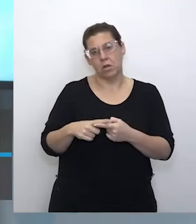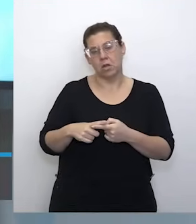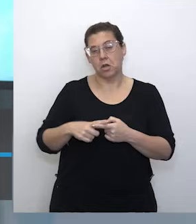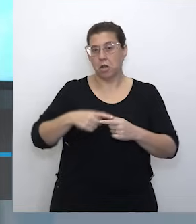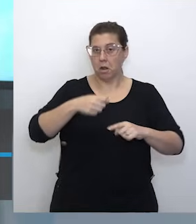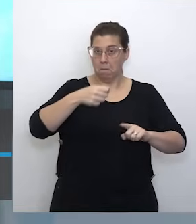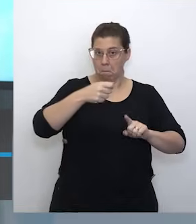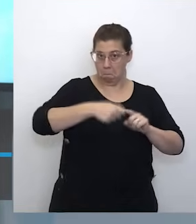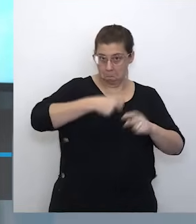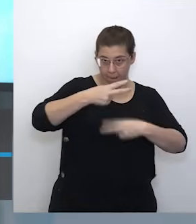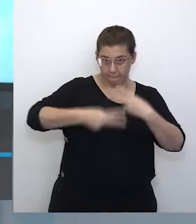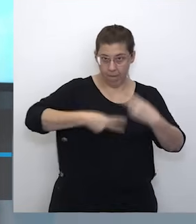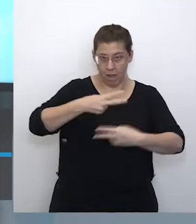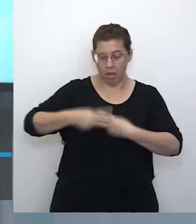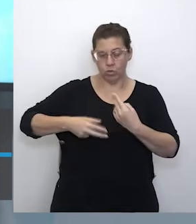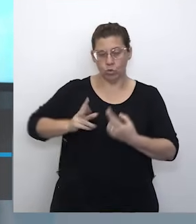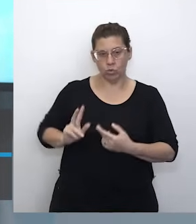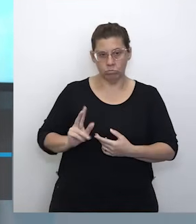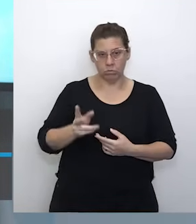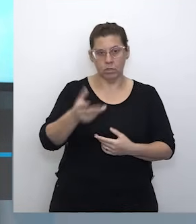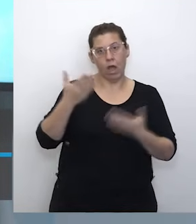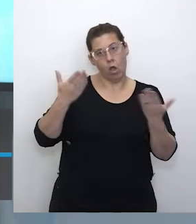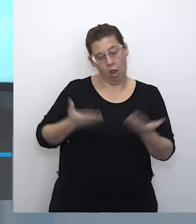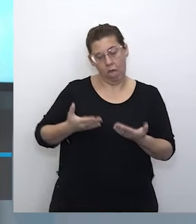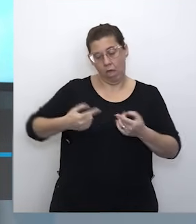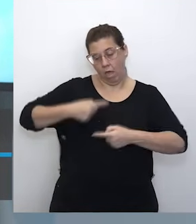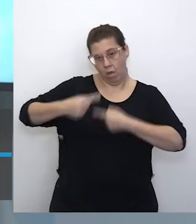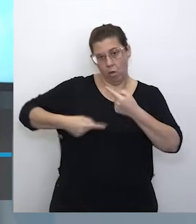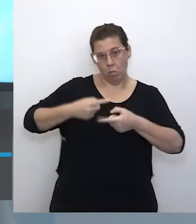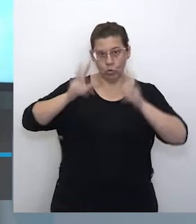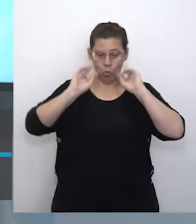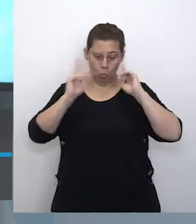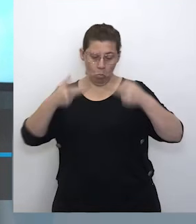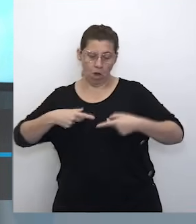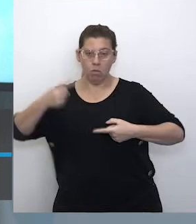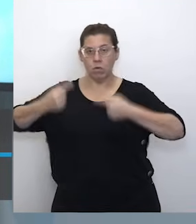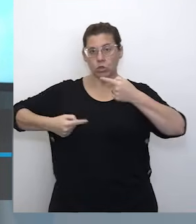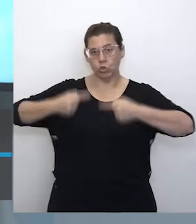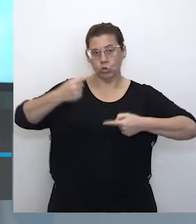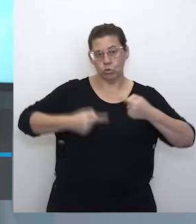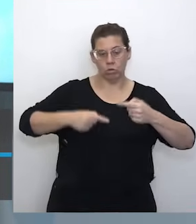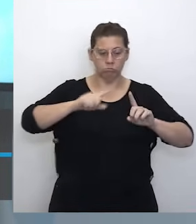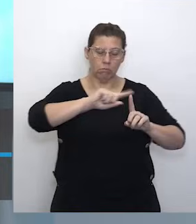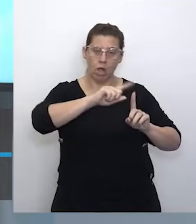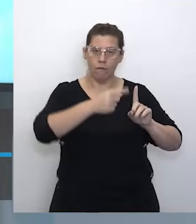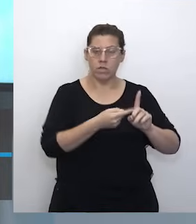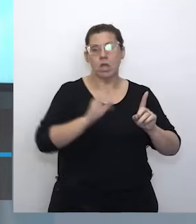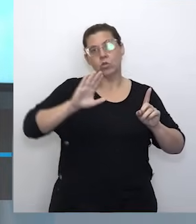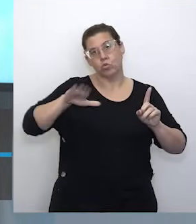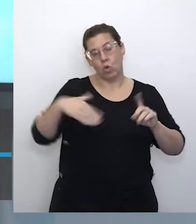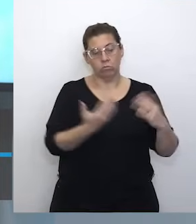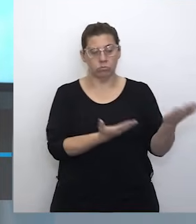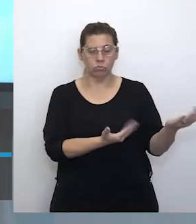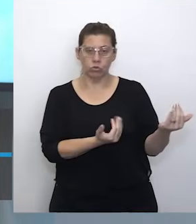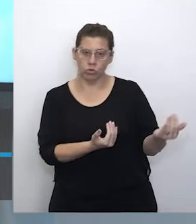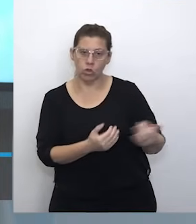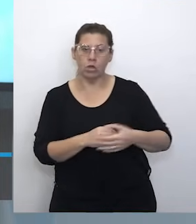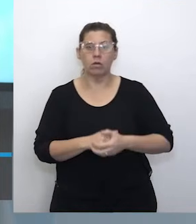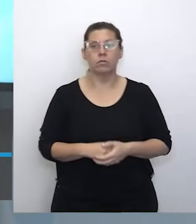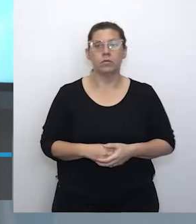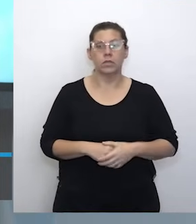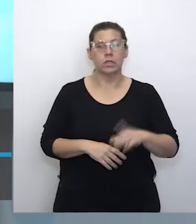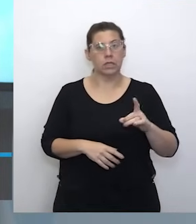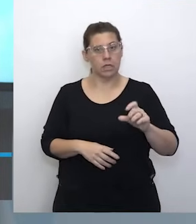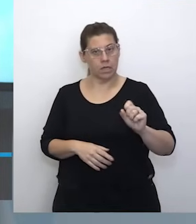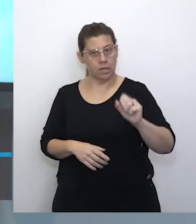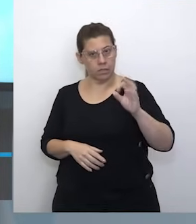vai continuar falando de reprodução, só que a gente vai falar de reprodução humana, né? A gente vai discutir um pouquinho sobre gravidez na adolescência, sobre IST e tal. Então a